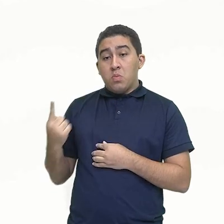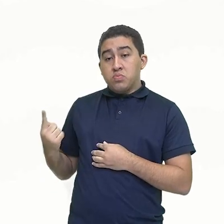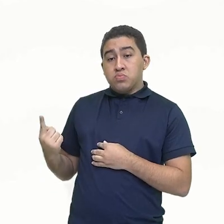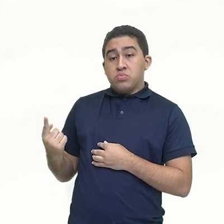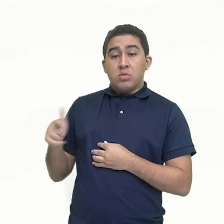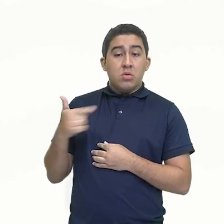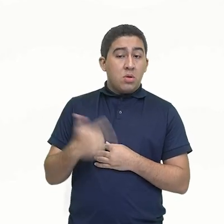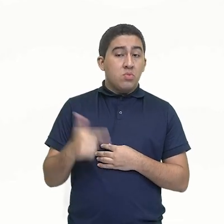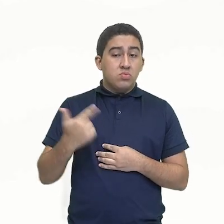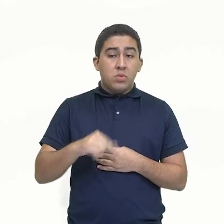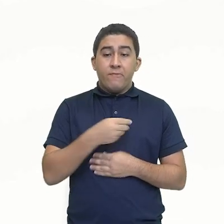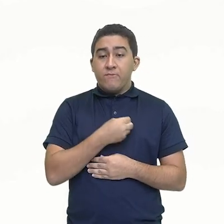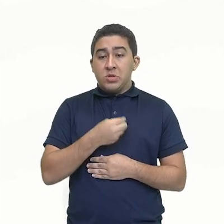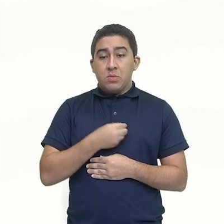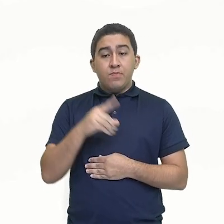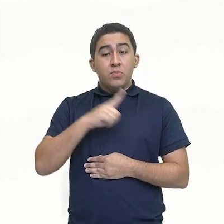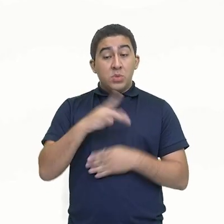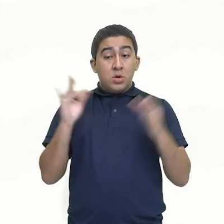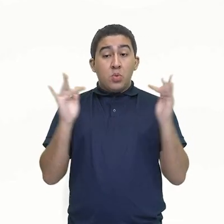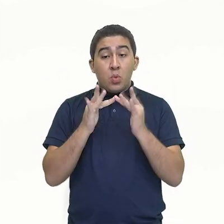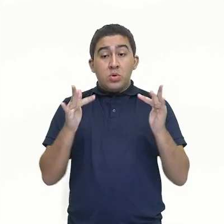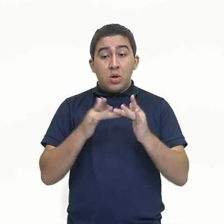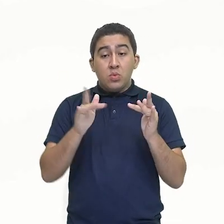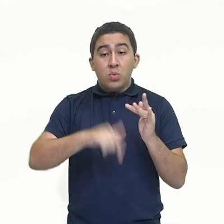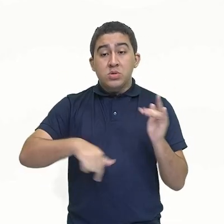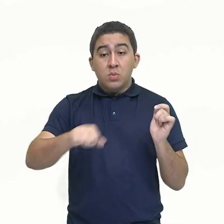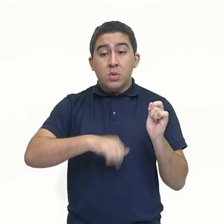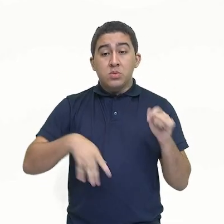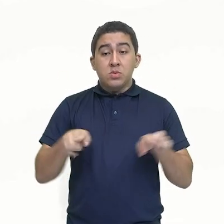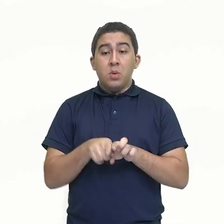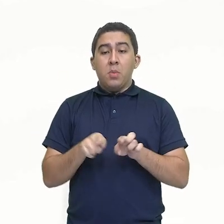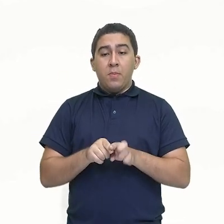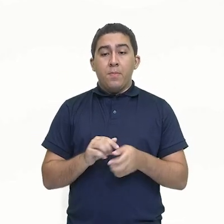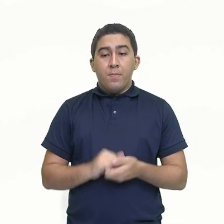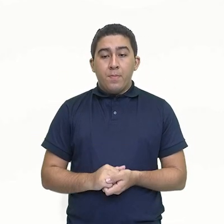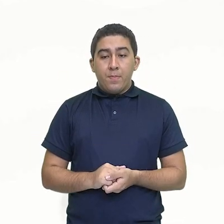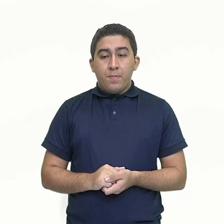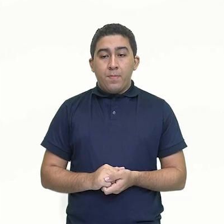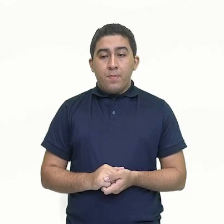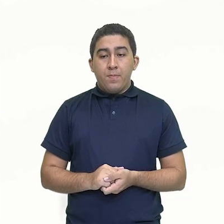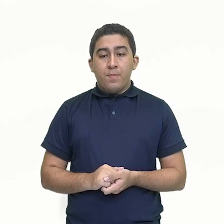vida. Eles interagem com esses componentes abióticos.